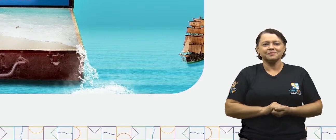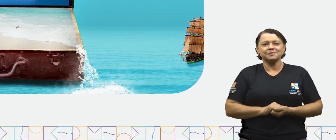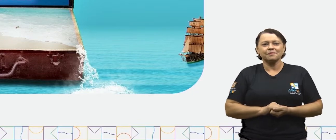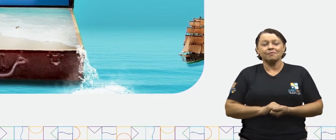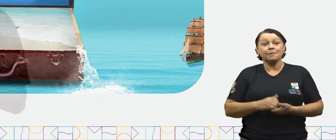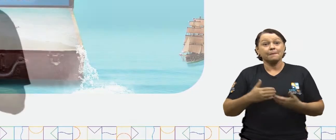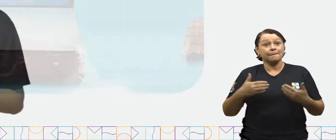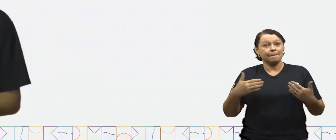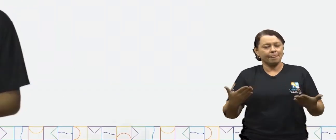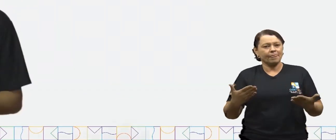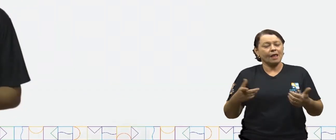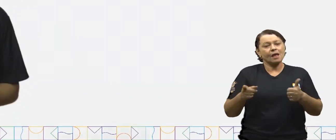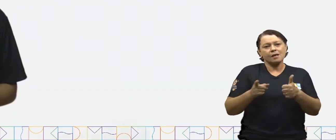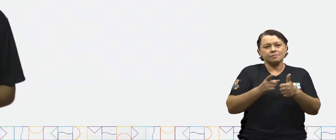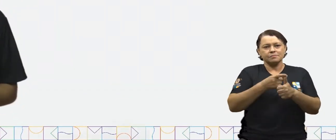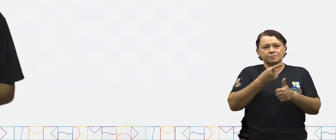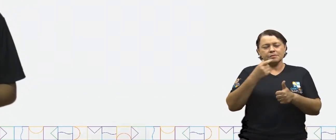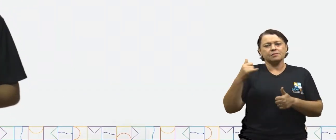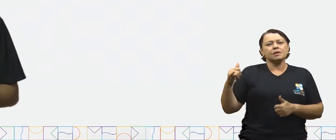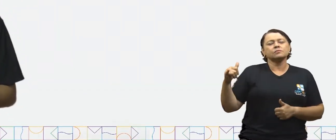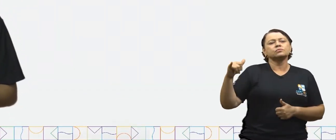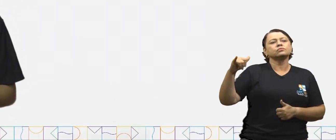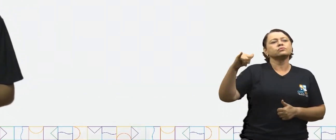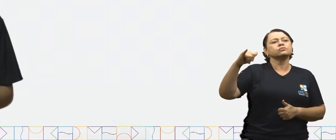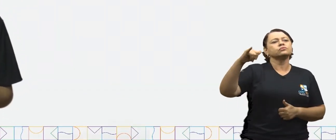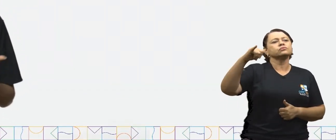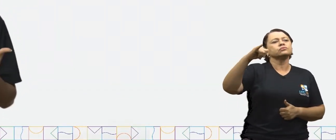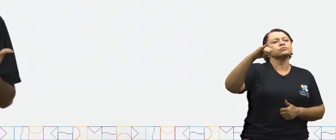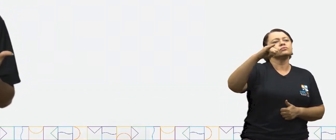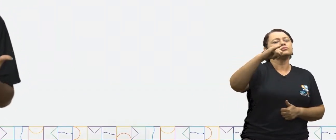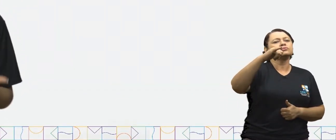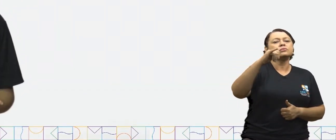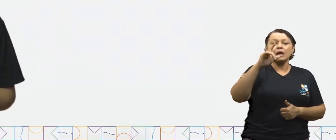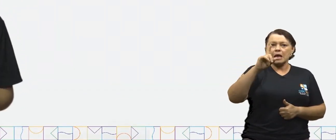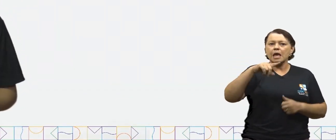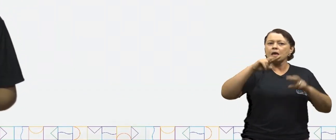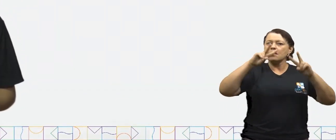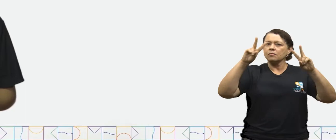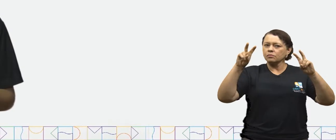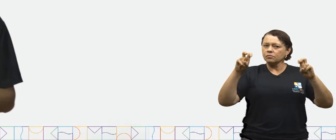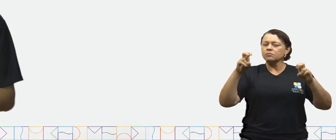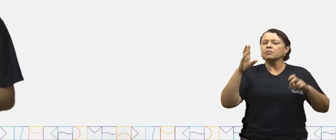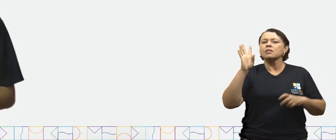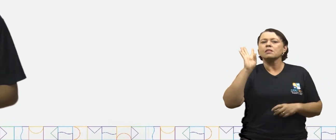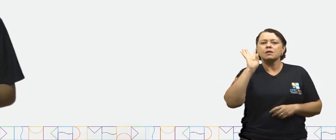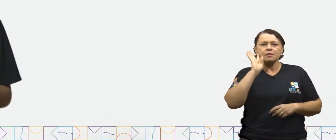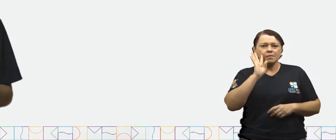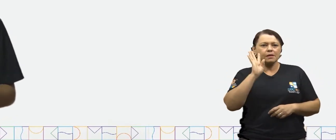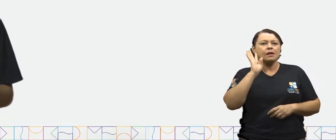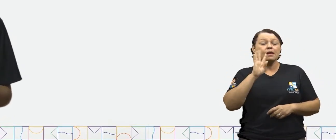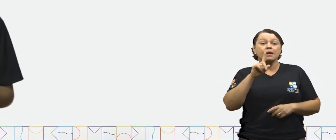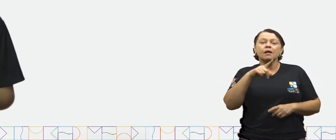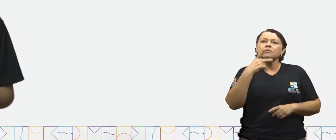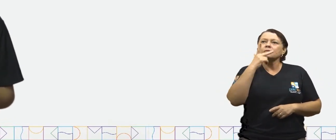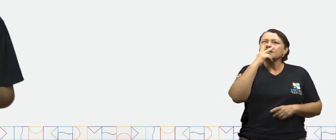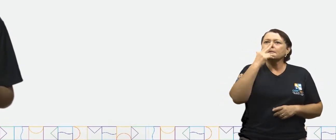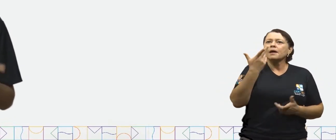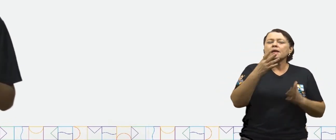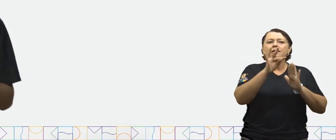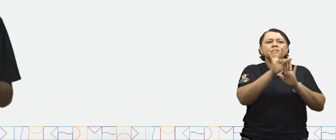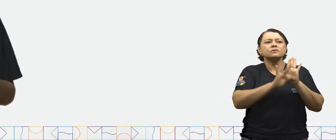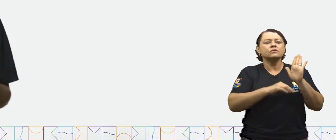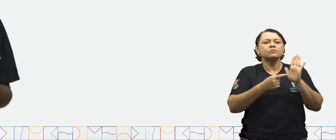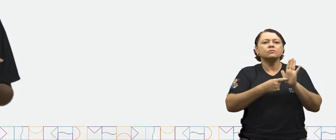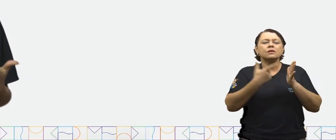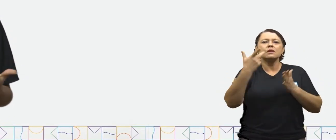Até a próxima. A minha primeira viagem de avião é um tema muito legal e parece ser aquele tipo de texto